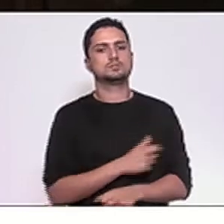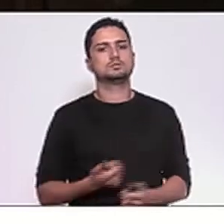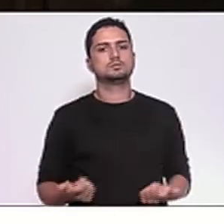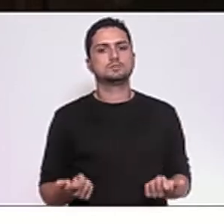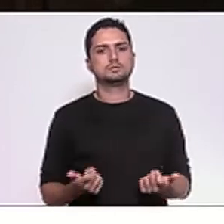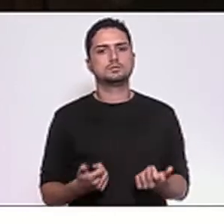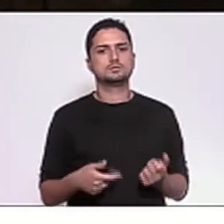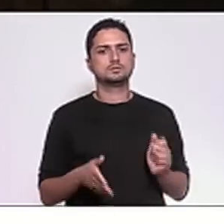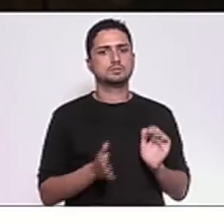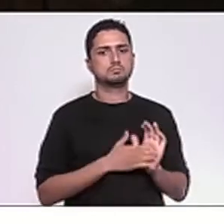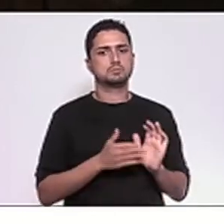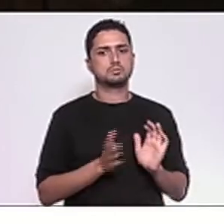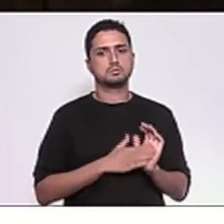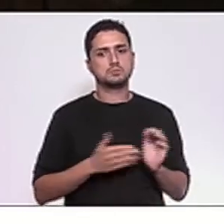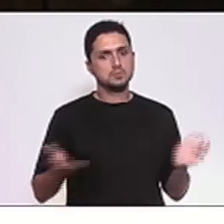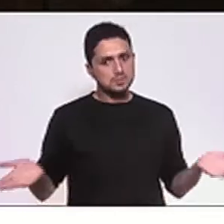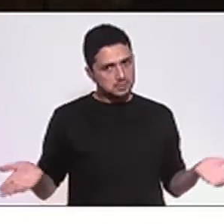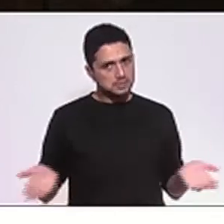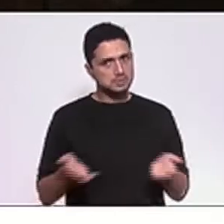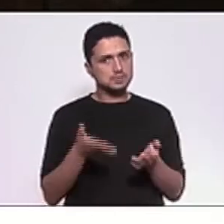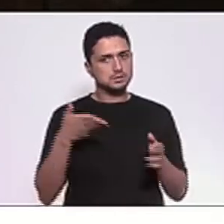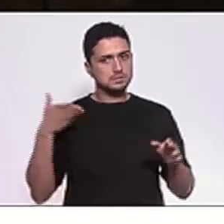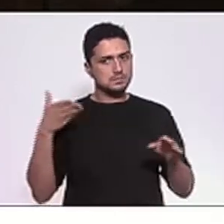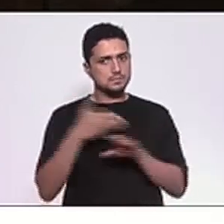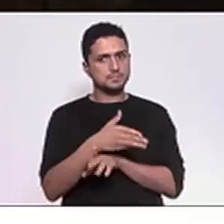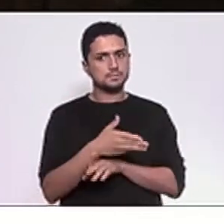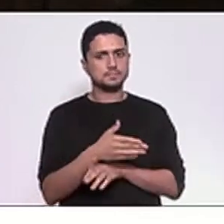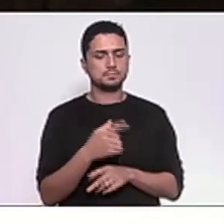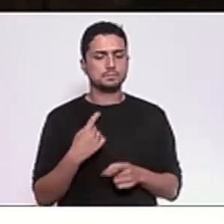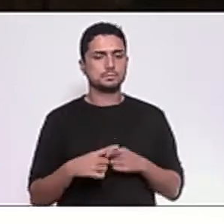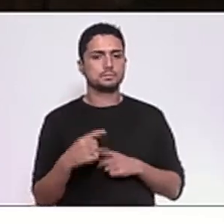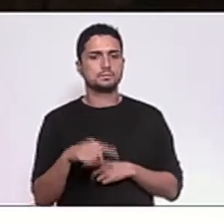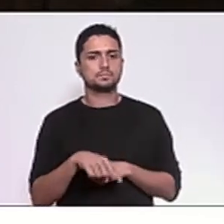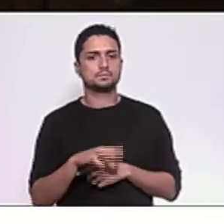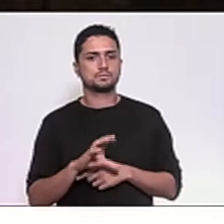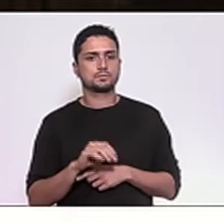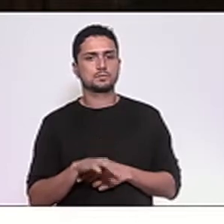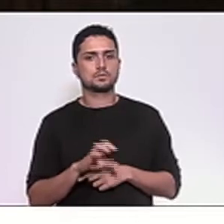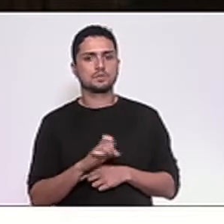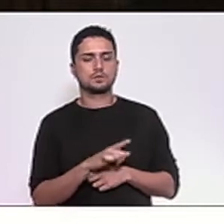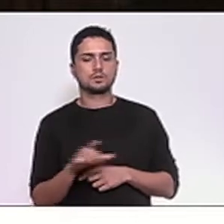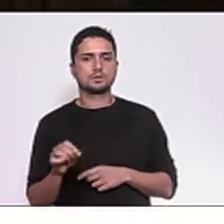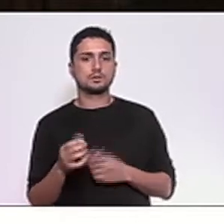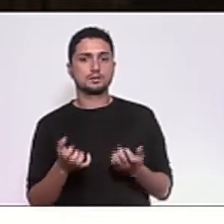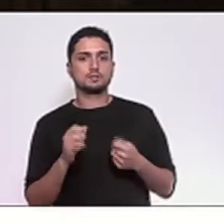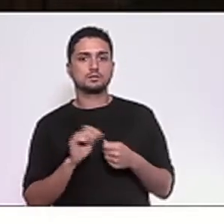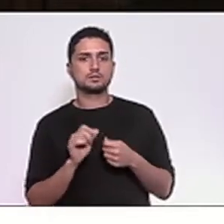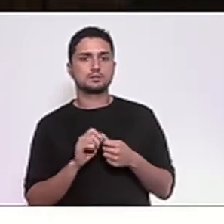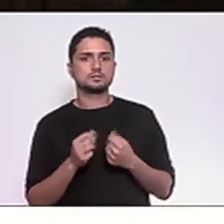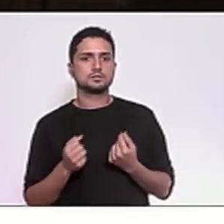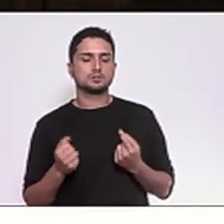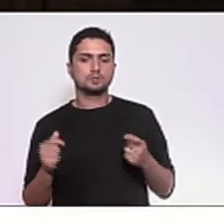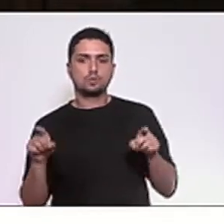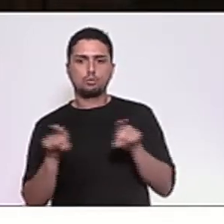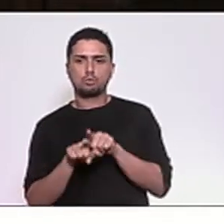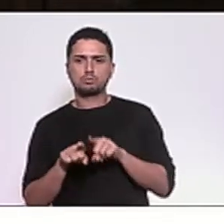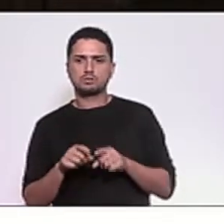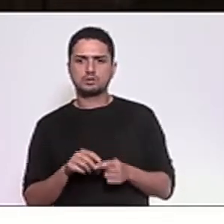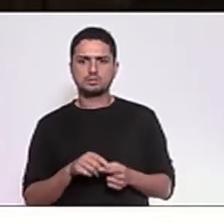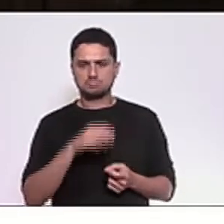se propuseram, a partir dessas concessões, de fazer tratos